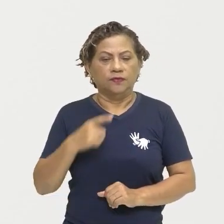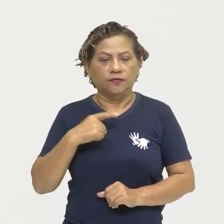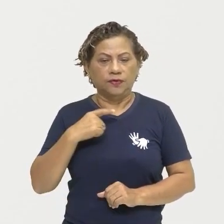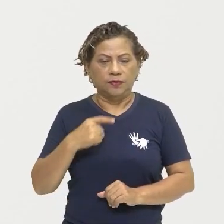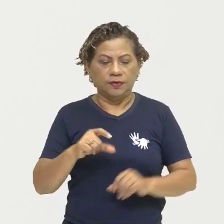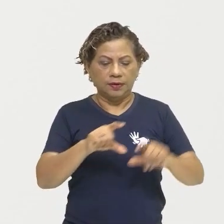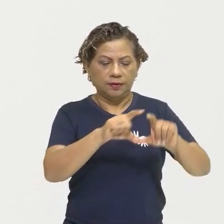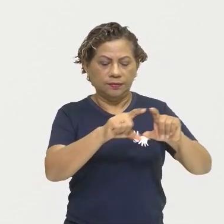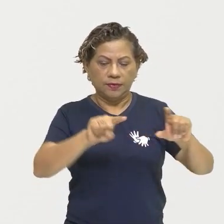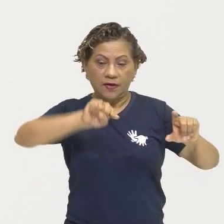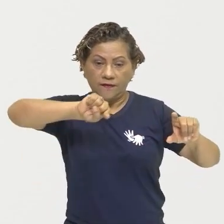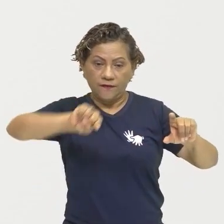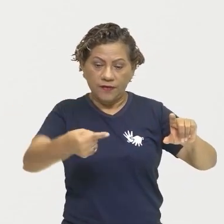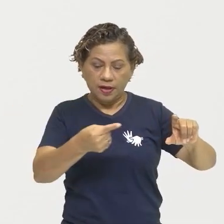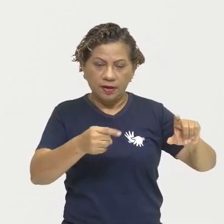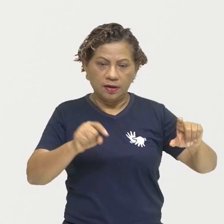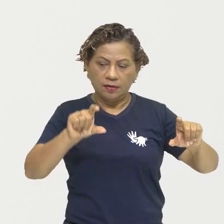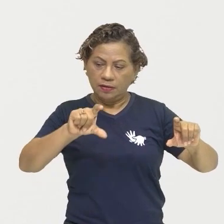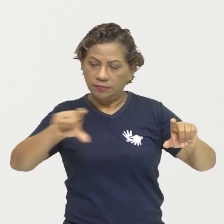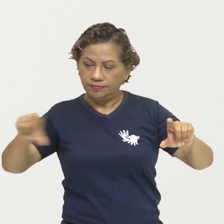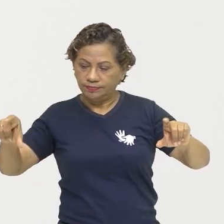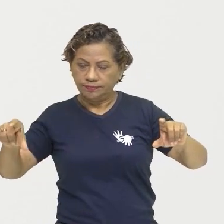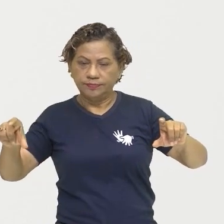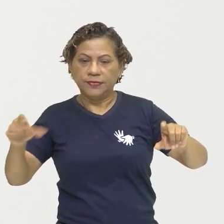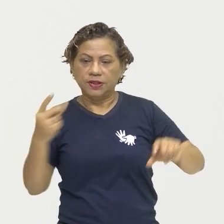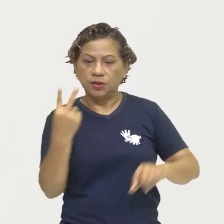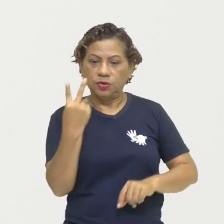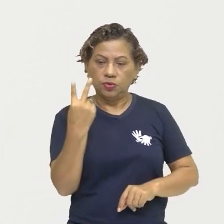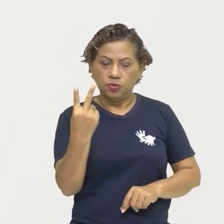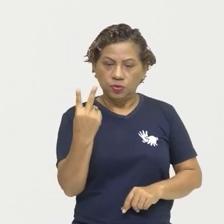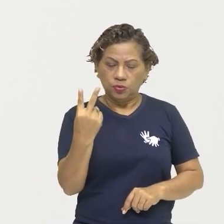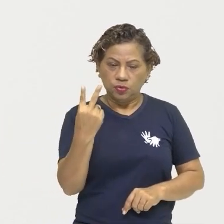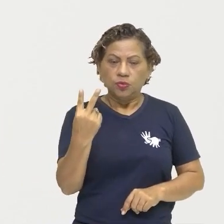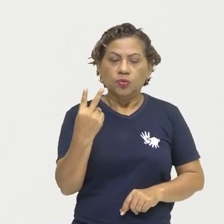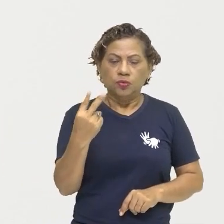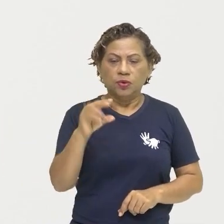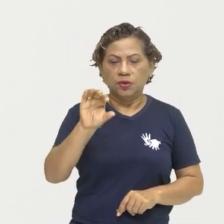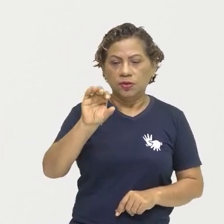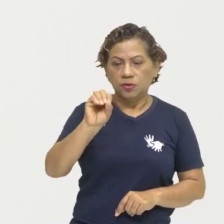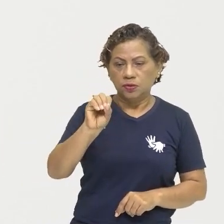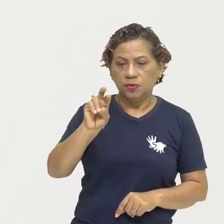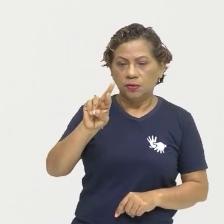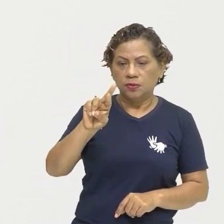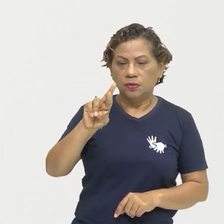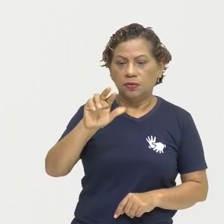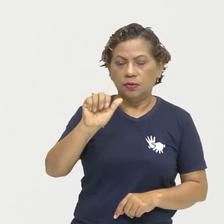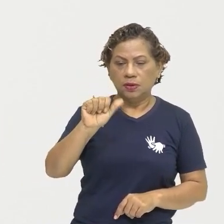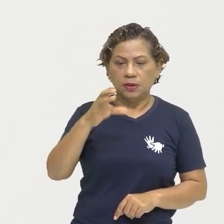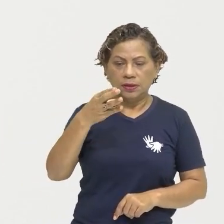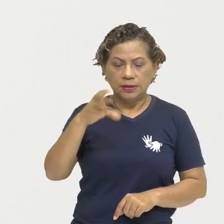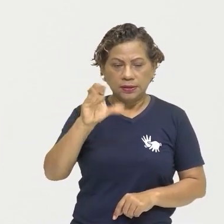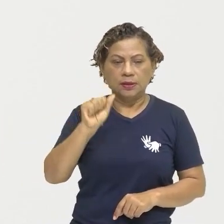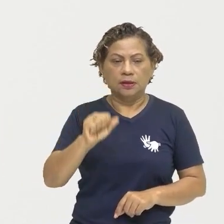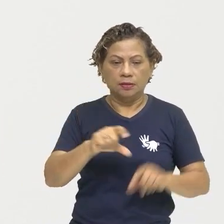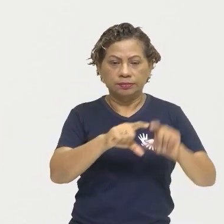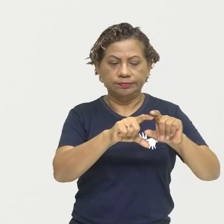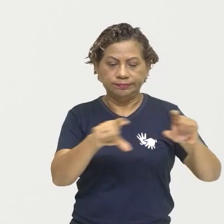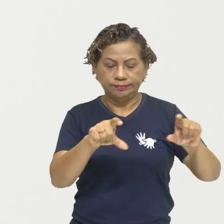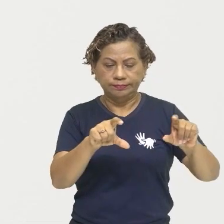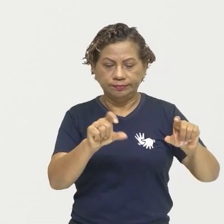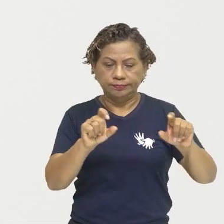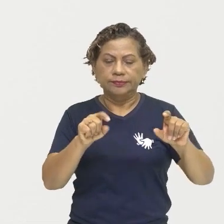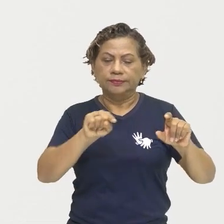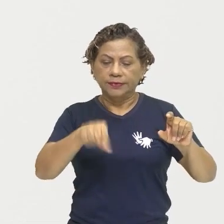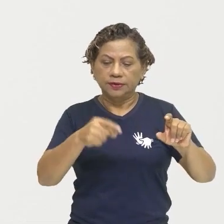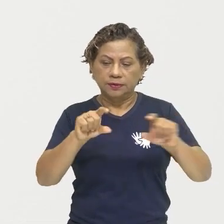orações e estão ligadas pela conjunção mas, que traz essa ideia de contrariedade, de oposição.